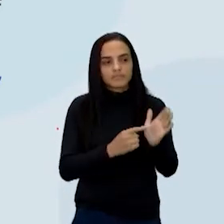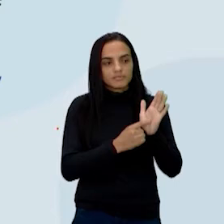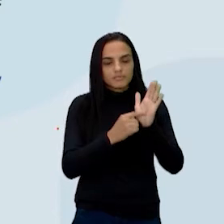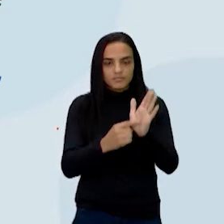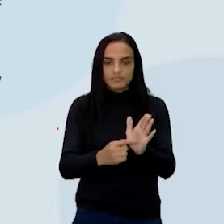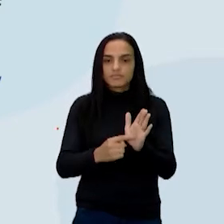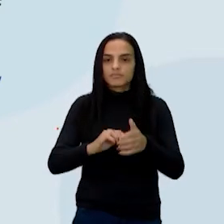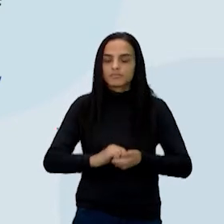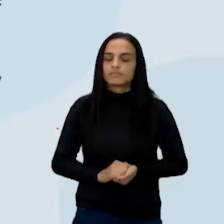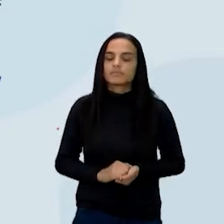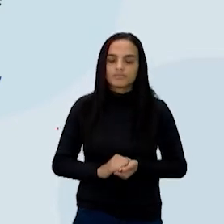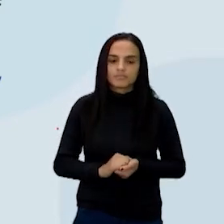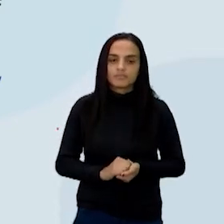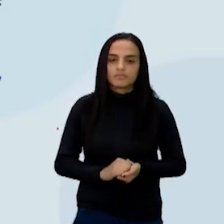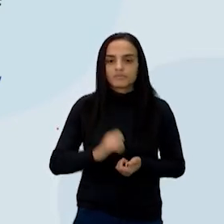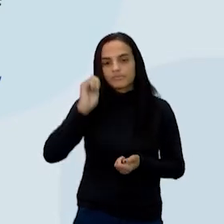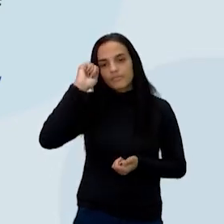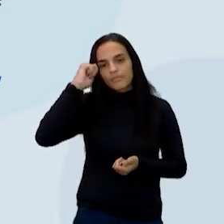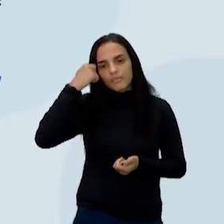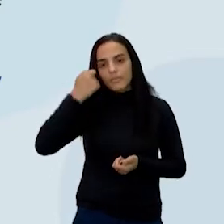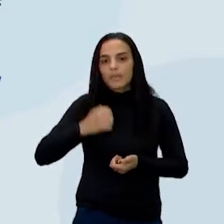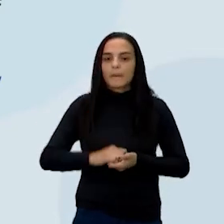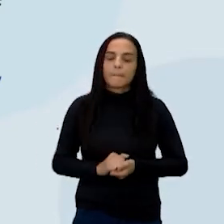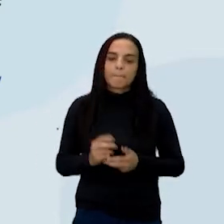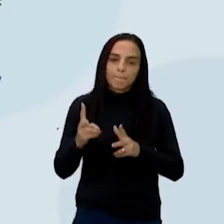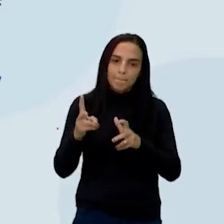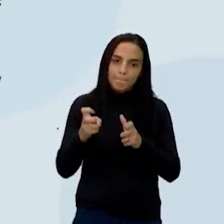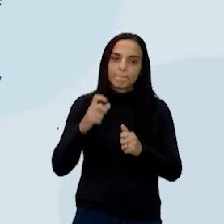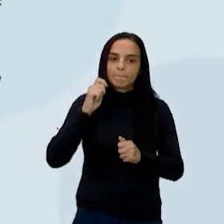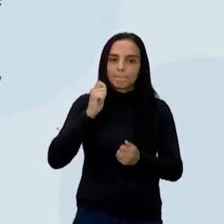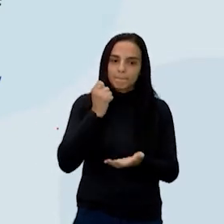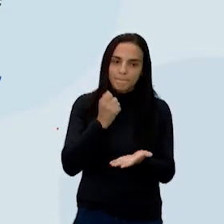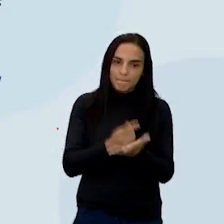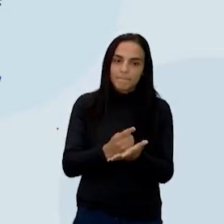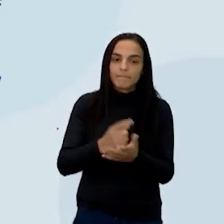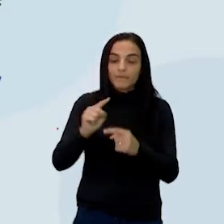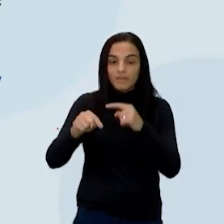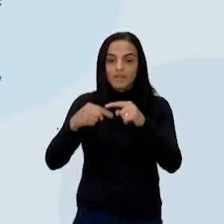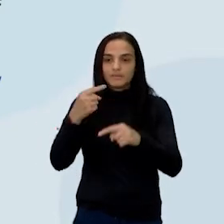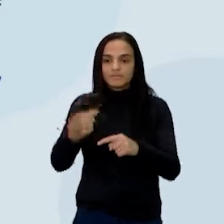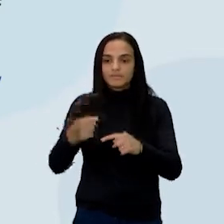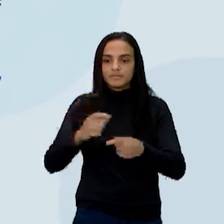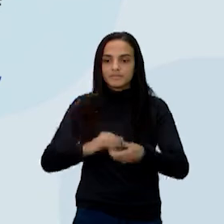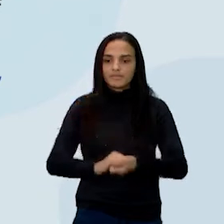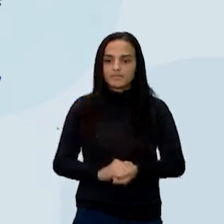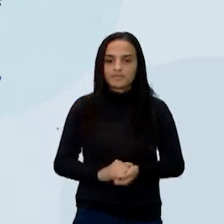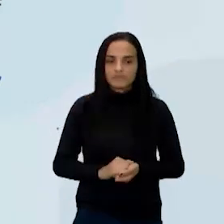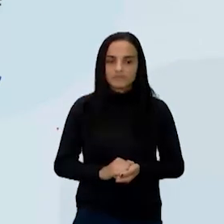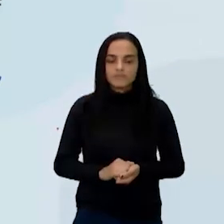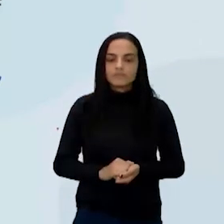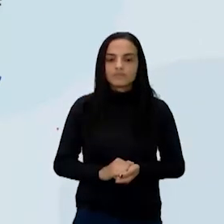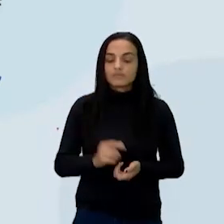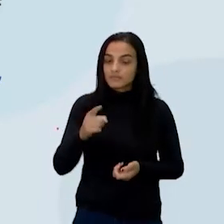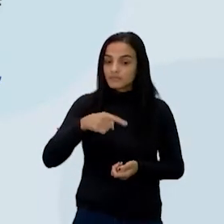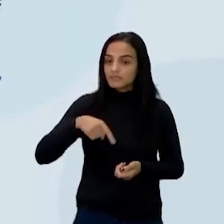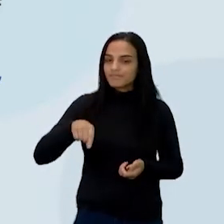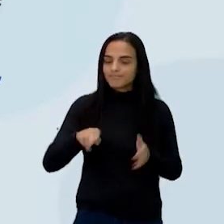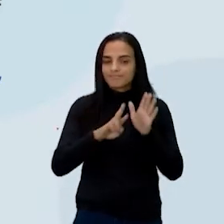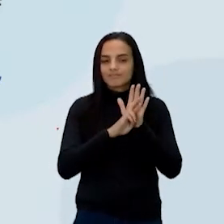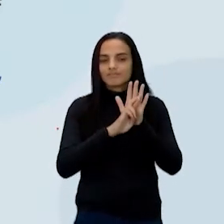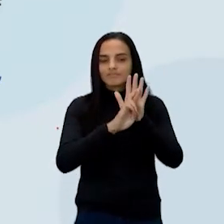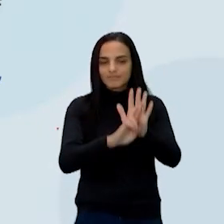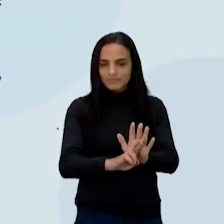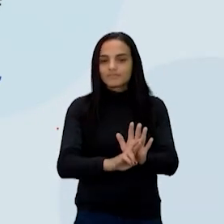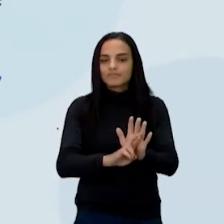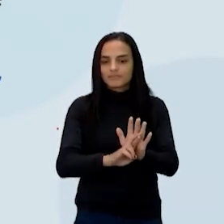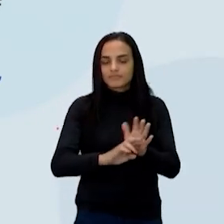perceba que pães consumidos vem primeiro e comprados vem depois. Então dessa forma, quando a gente vai representar